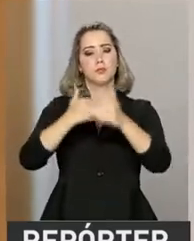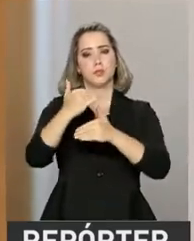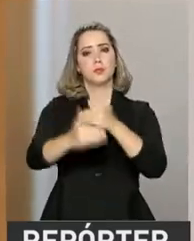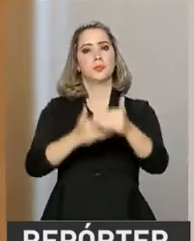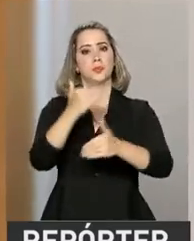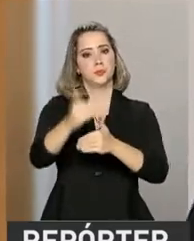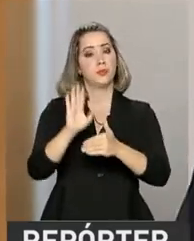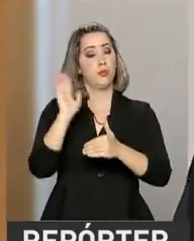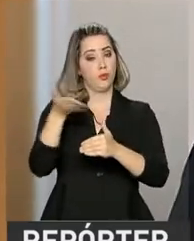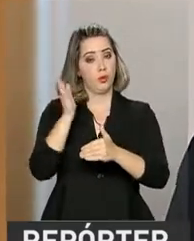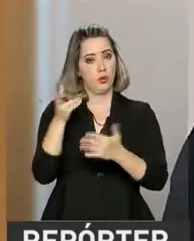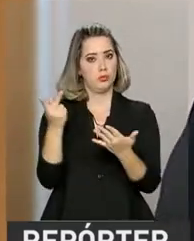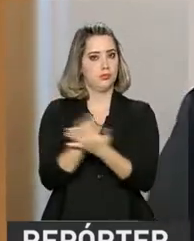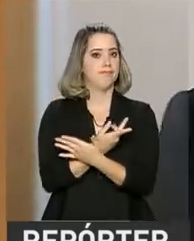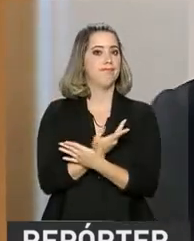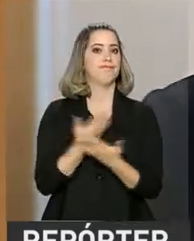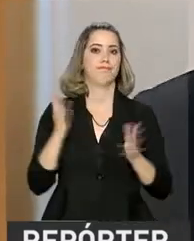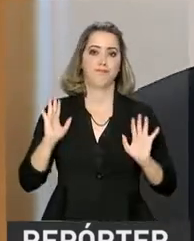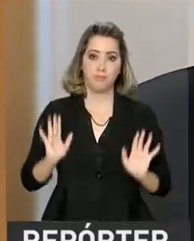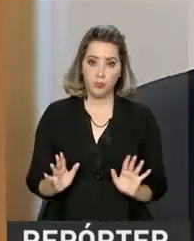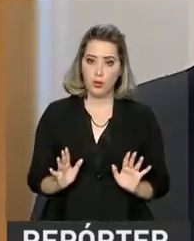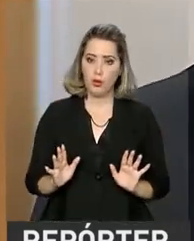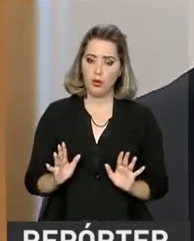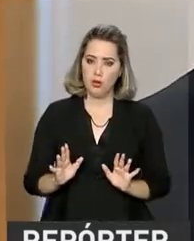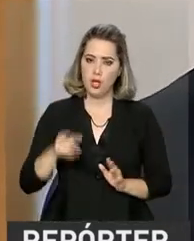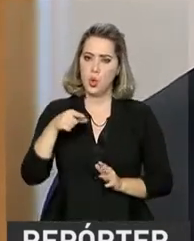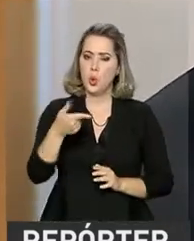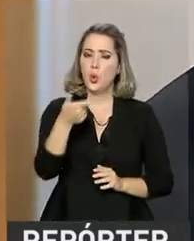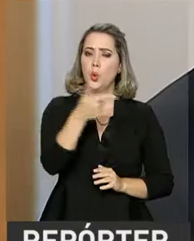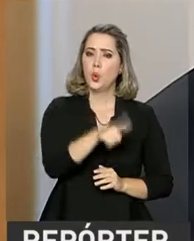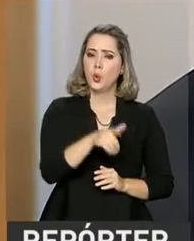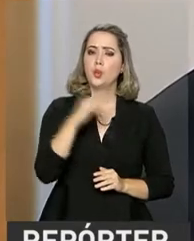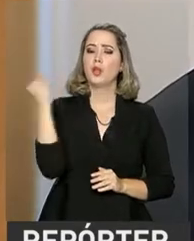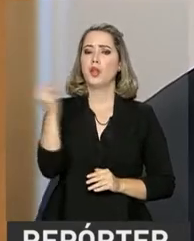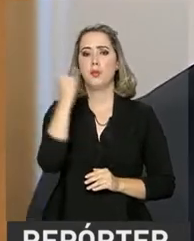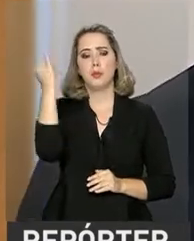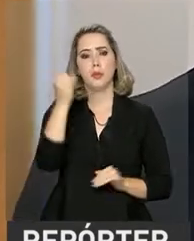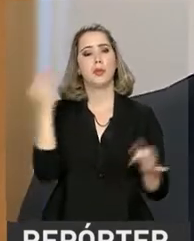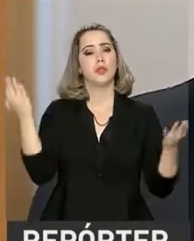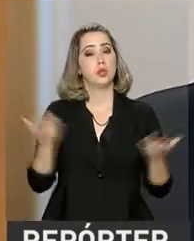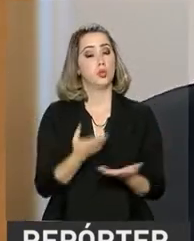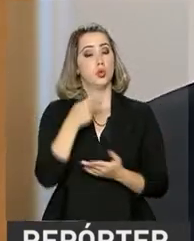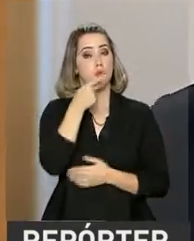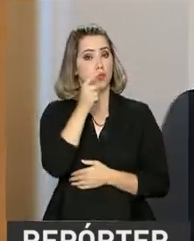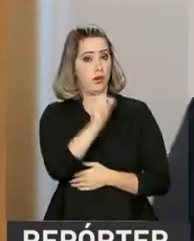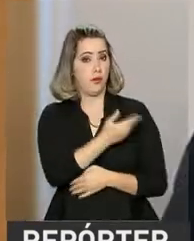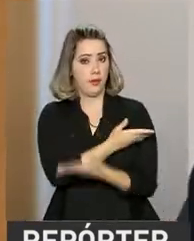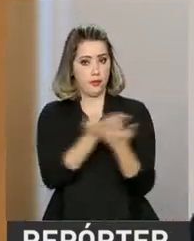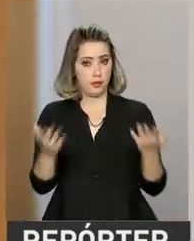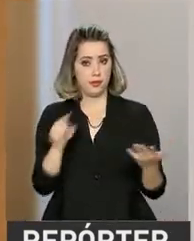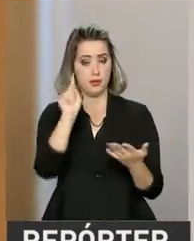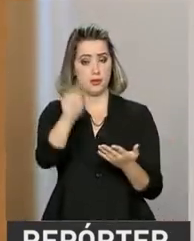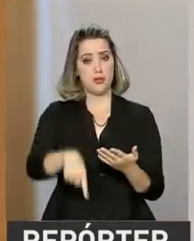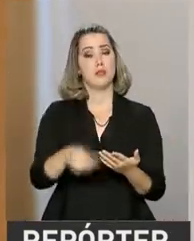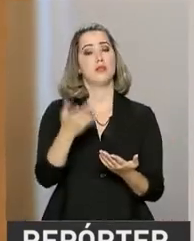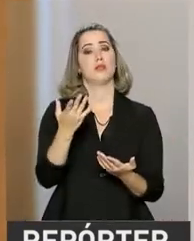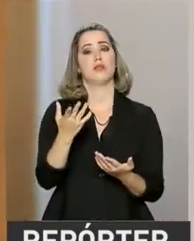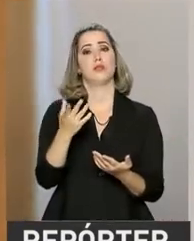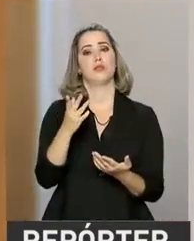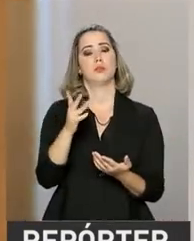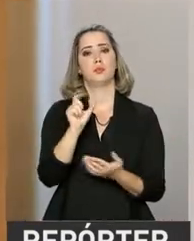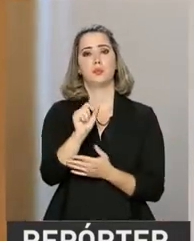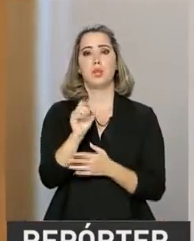estamos avançando aqui e outra palavra chave penso eu que pode presidir esta reunião exatamente as